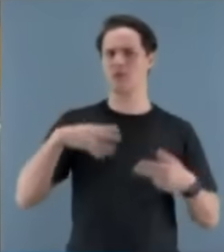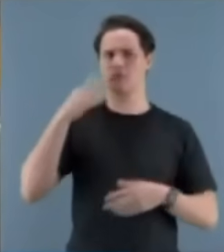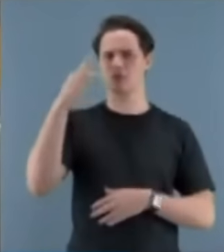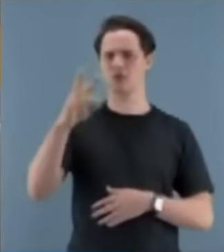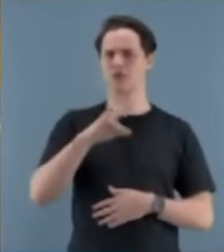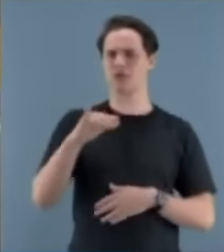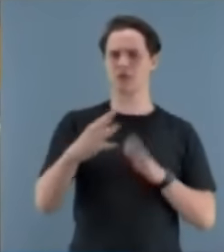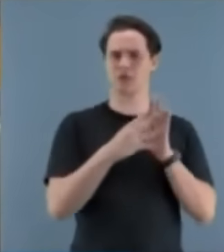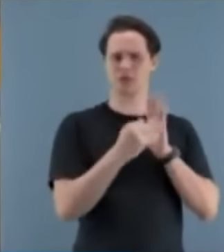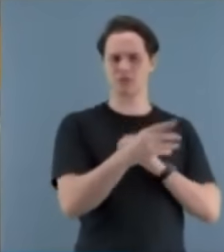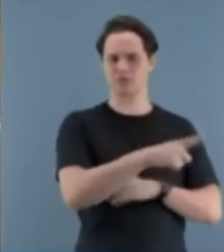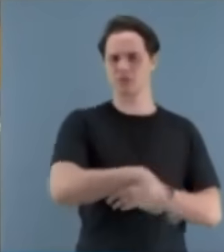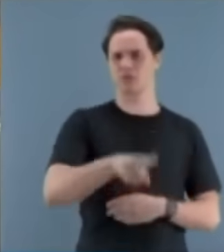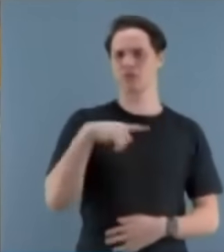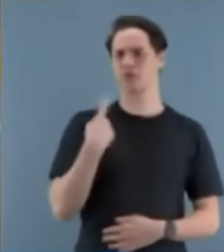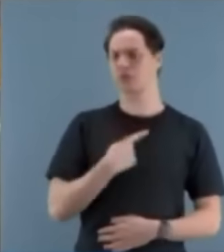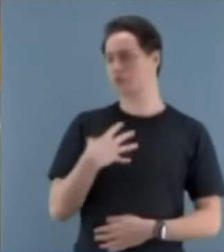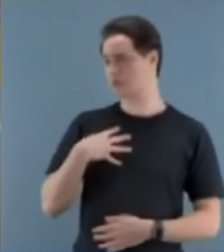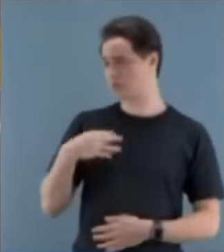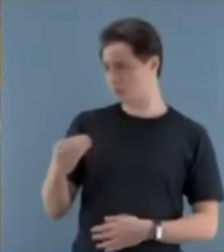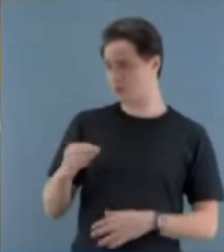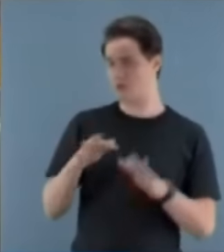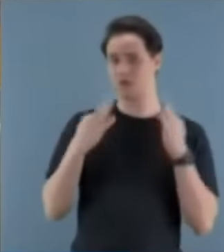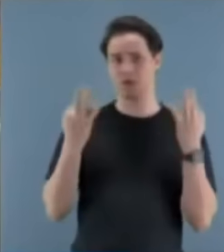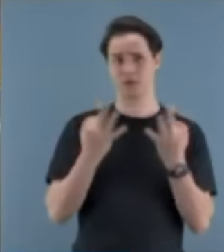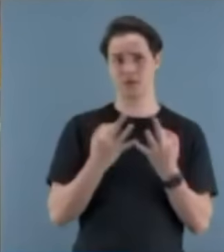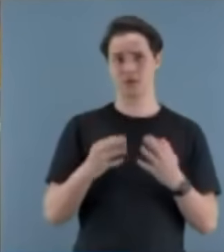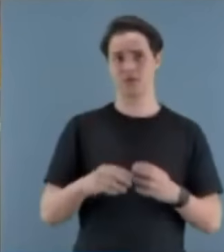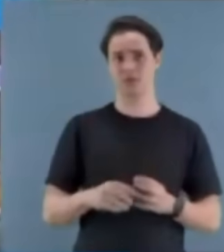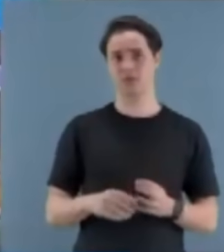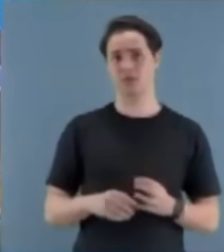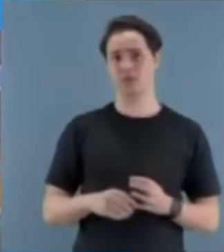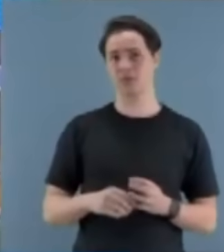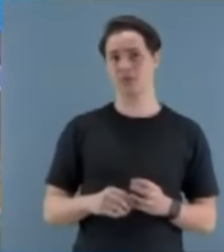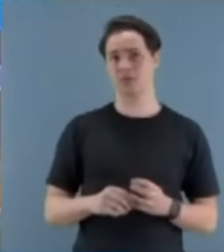espelho para a vida dos nossos filhos, das nossas famílias. Sim, senhor. Obrigado, senhor presidente.